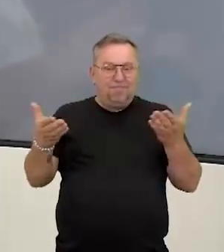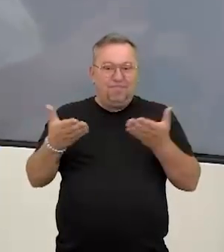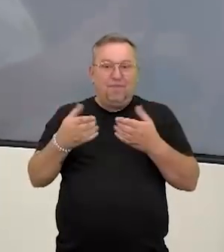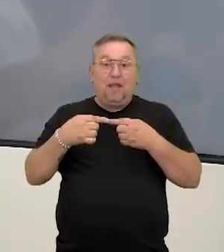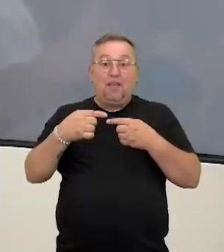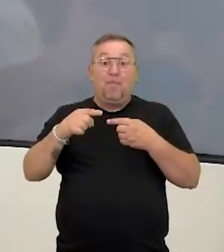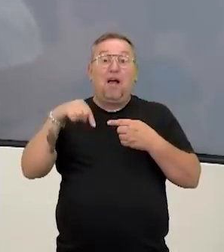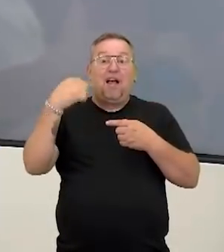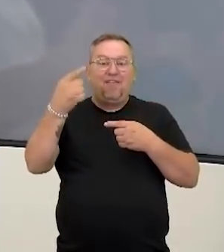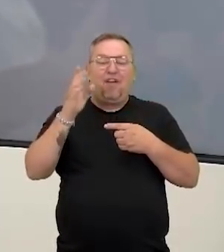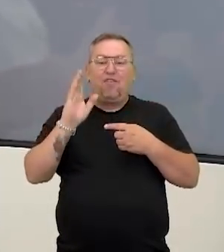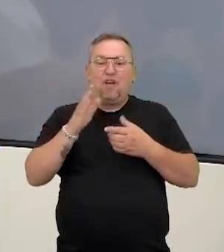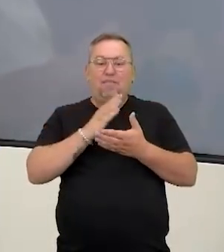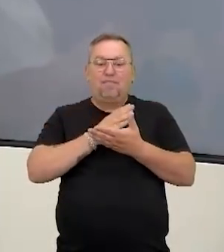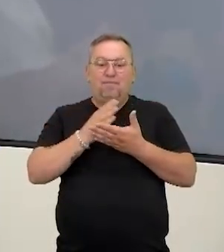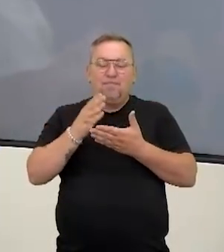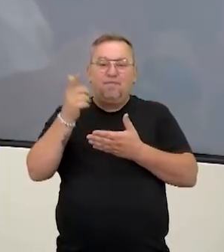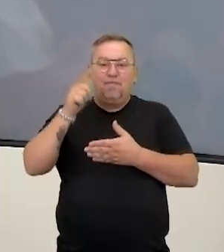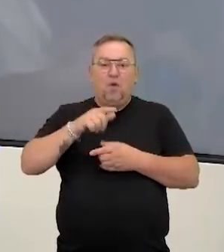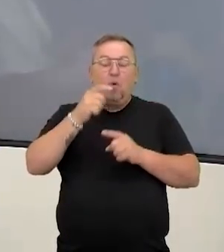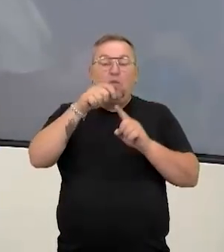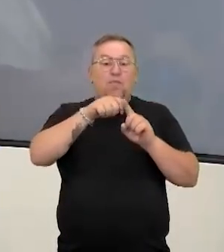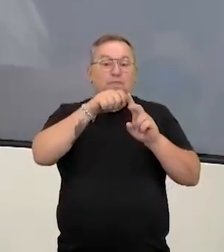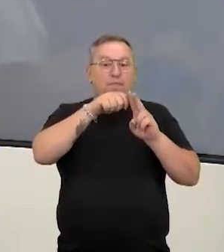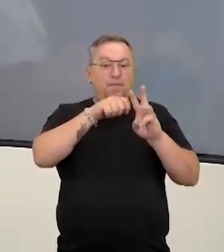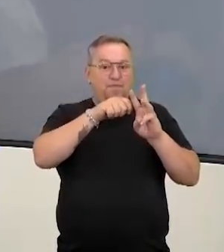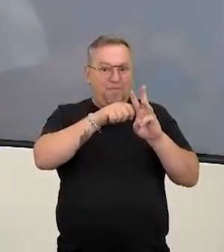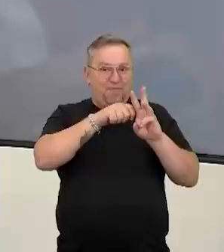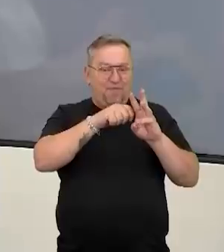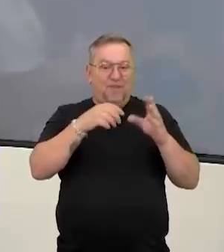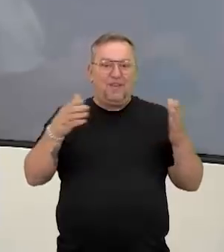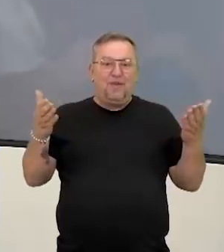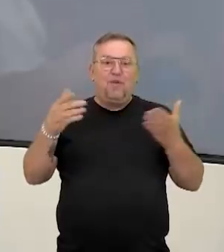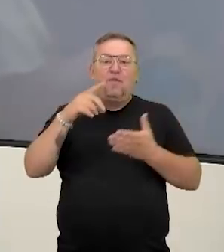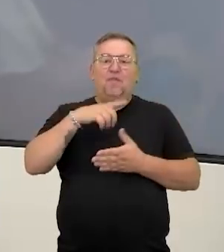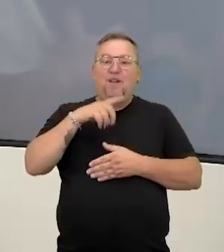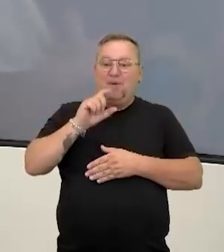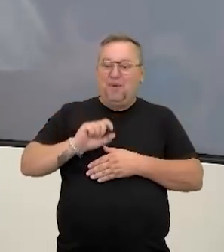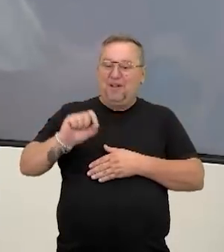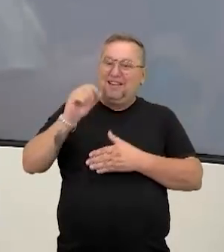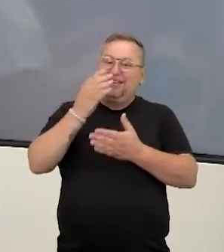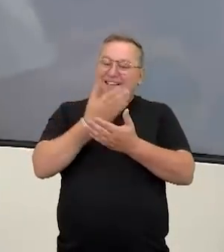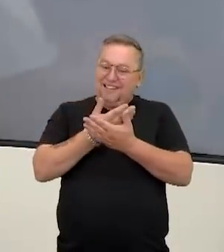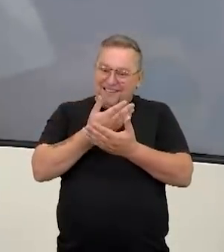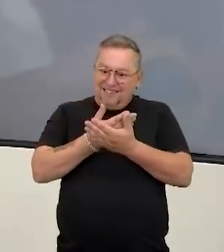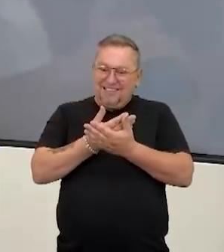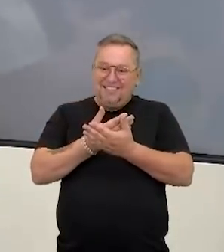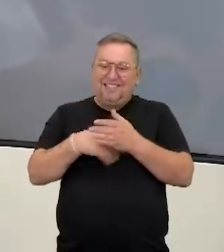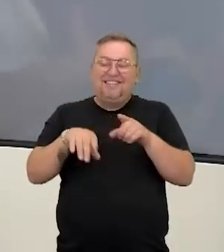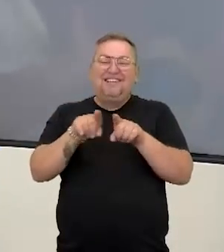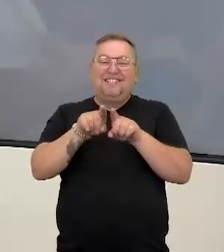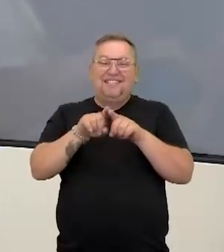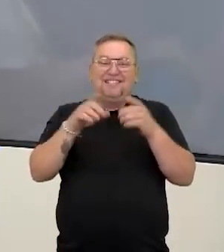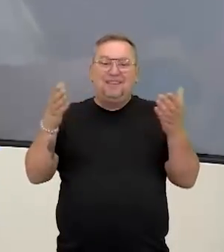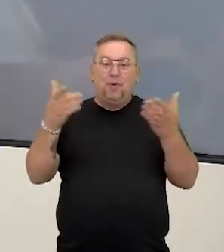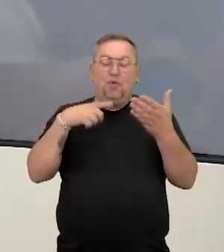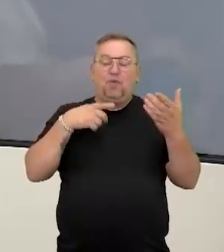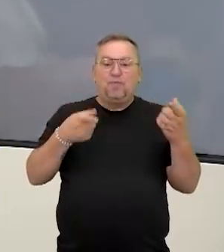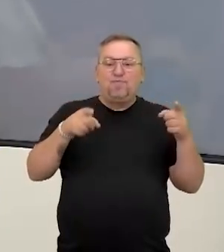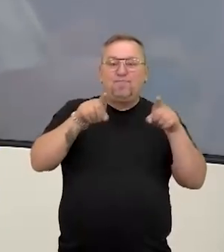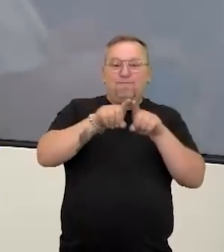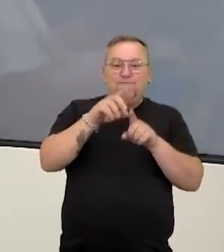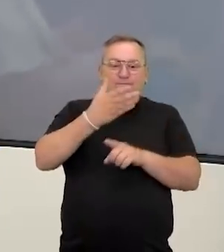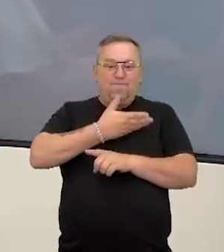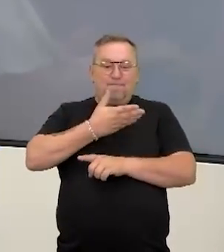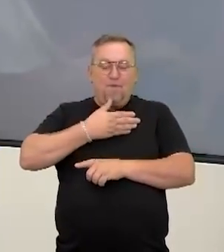que vem já vamos retomar aí o terceiro bimestre. Então nós vamos estar aí com uma aula e hoje tem um parceiro aqui